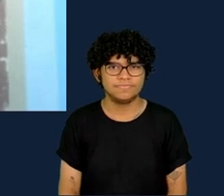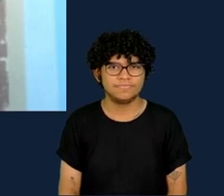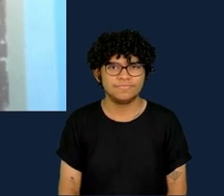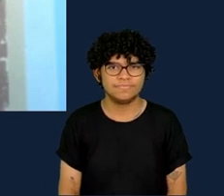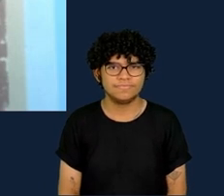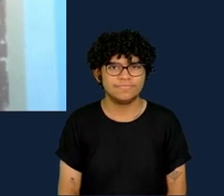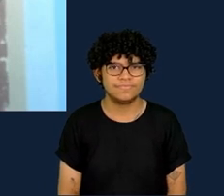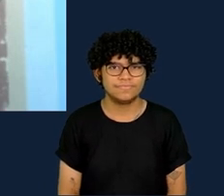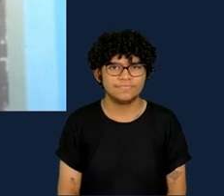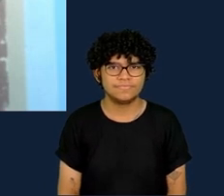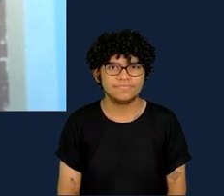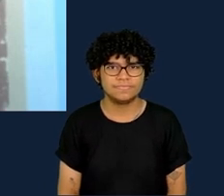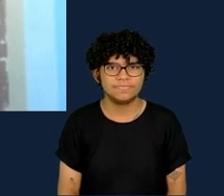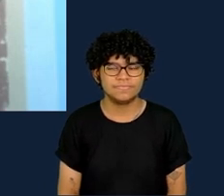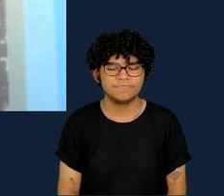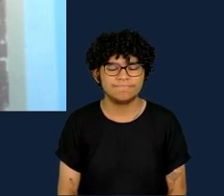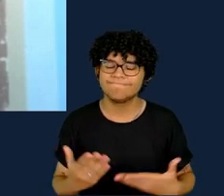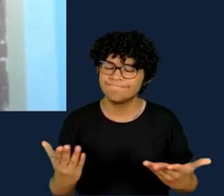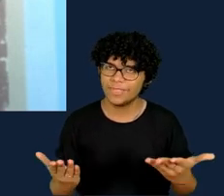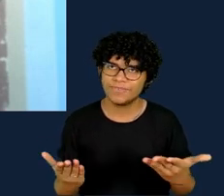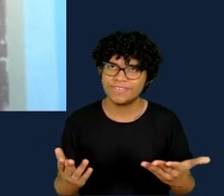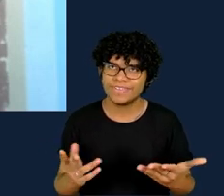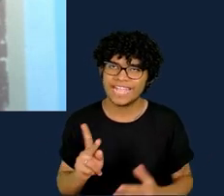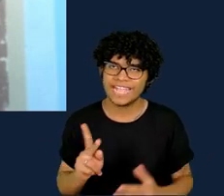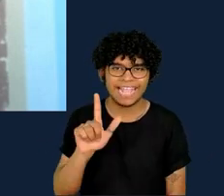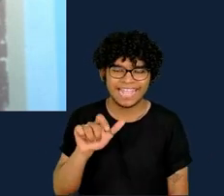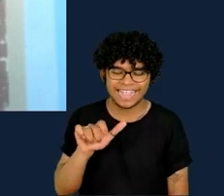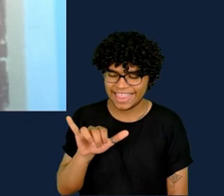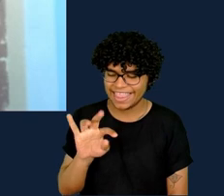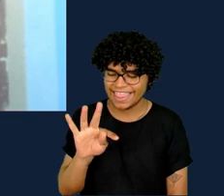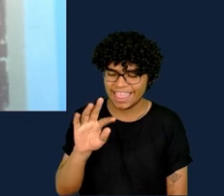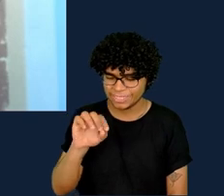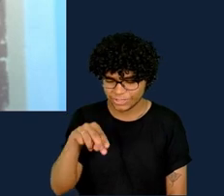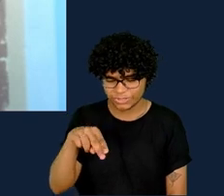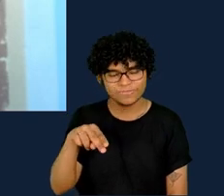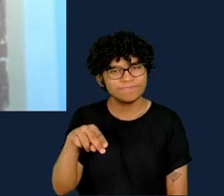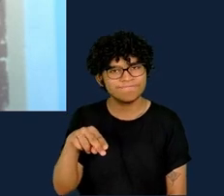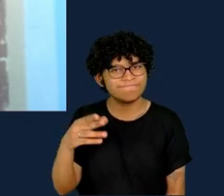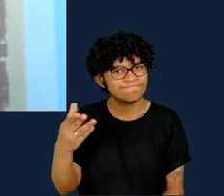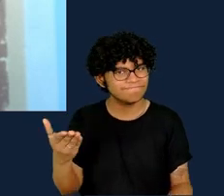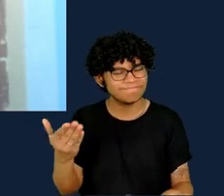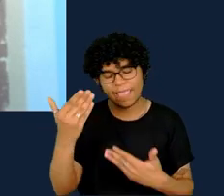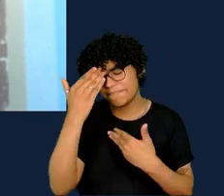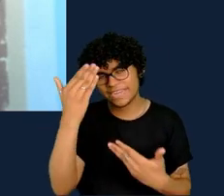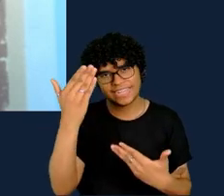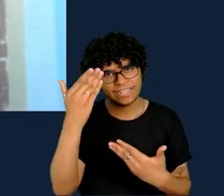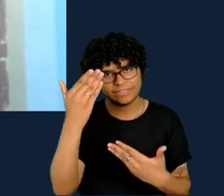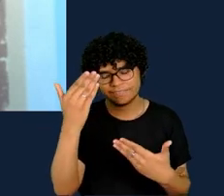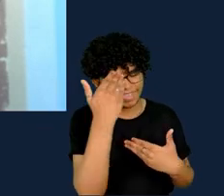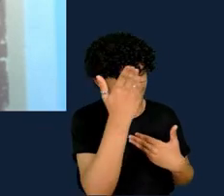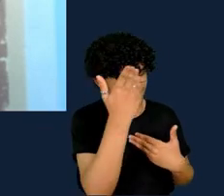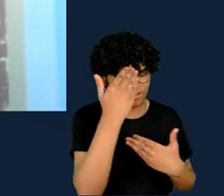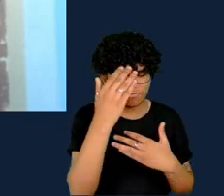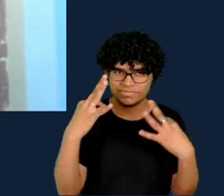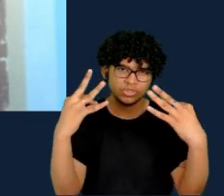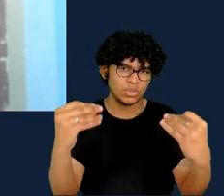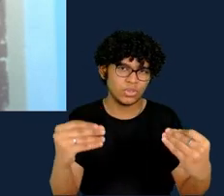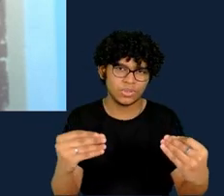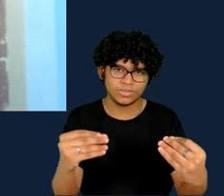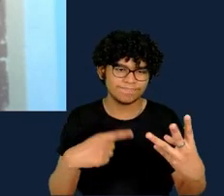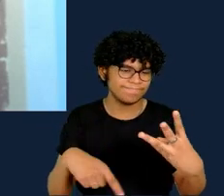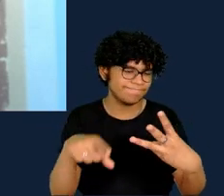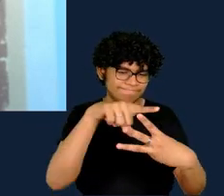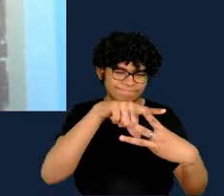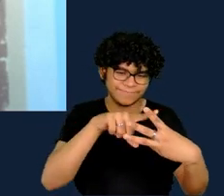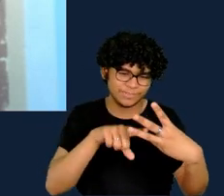Obrigado, Clayton. Mais uma vez, obrigado a todos, obrigado aos participantes, Laura, Clayton, Franci, a